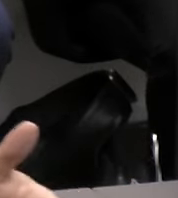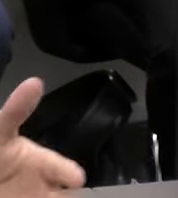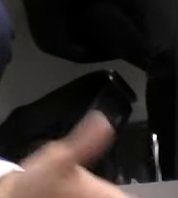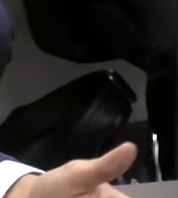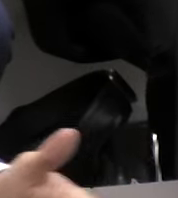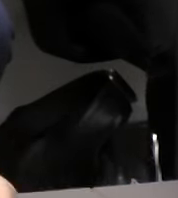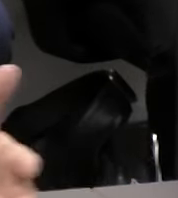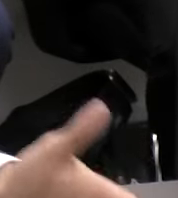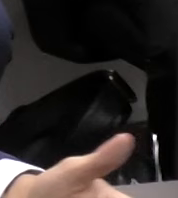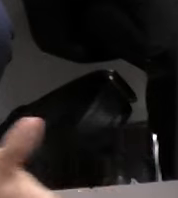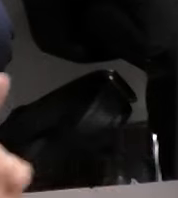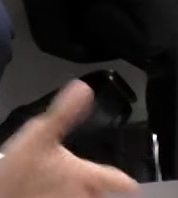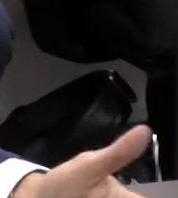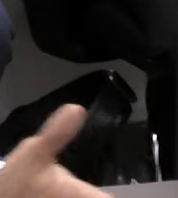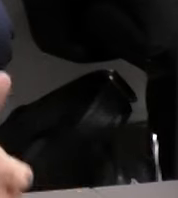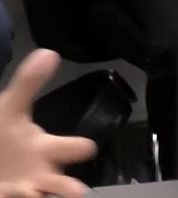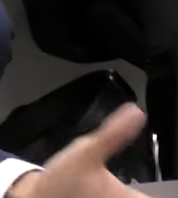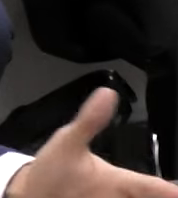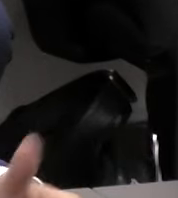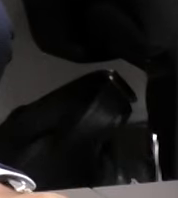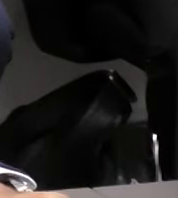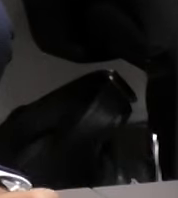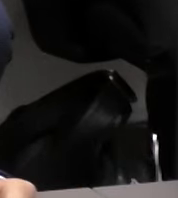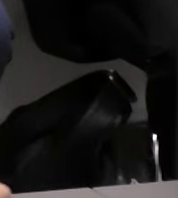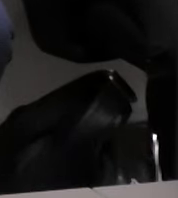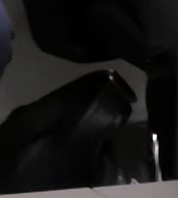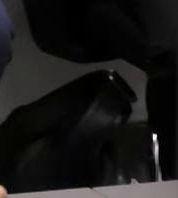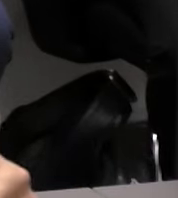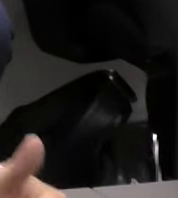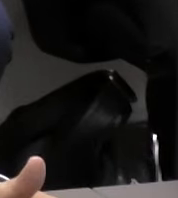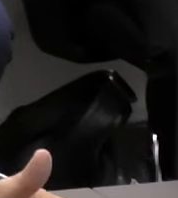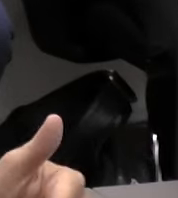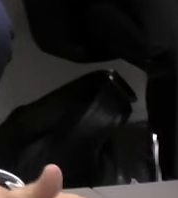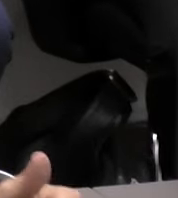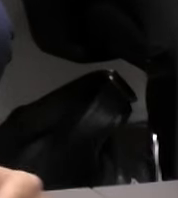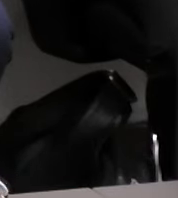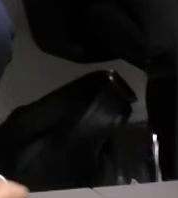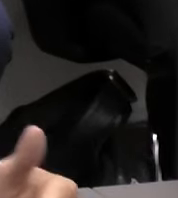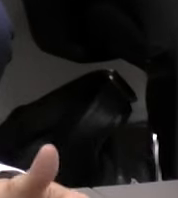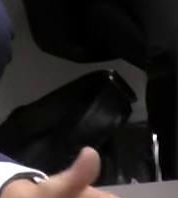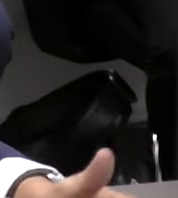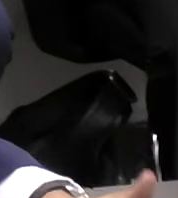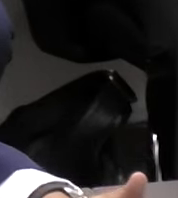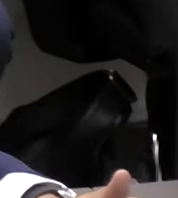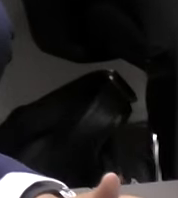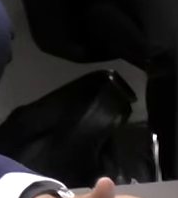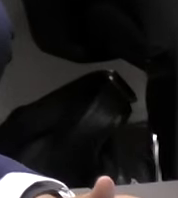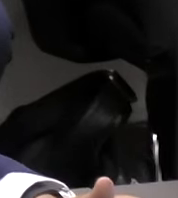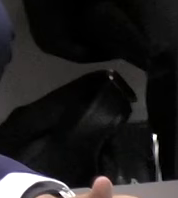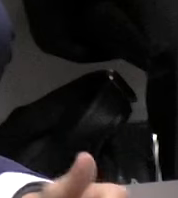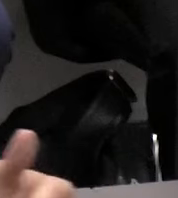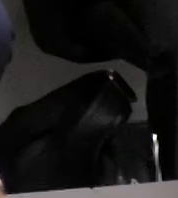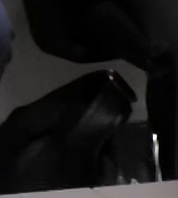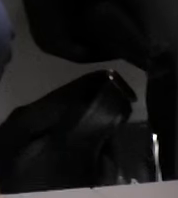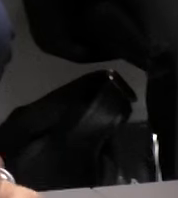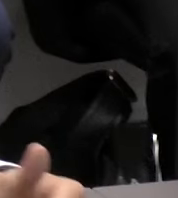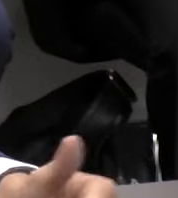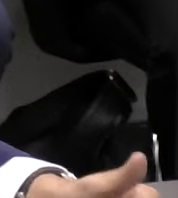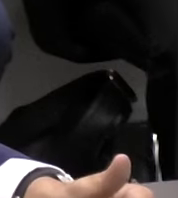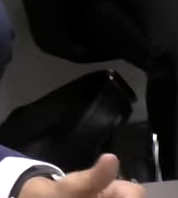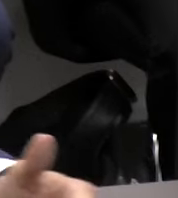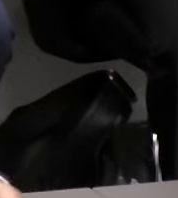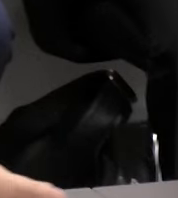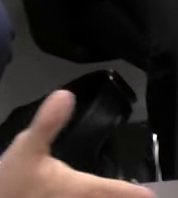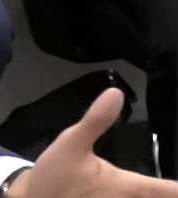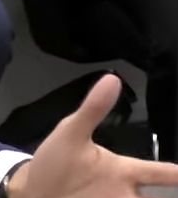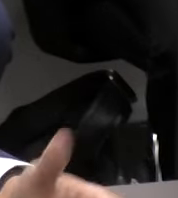sendo promotor sendo defensor sendo juiz sendo Deputado a gente tem que reconhecer o problema pra gente poder caminhar pra solução porque tapar os olhos pra